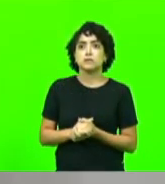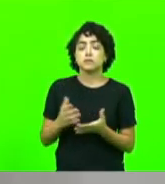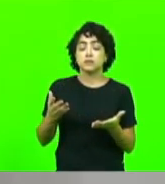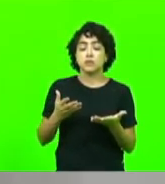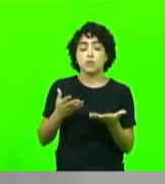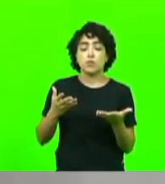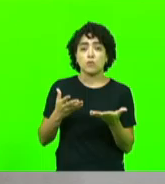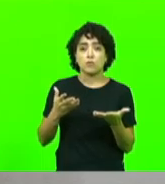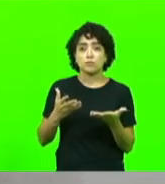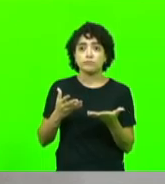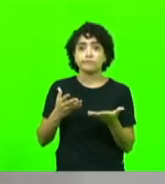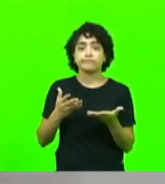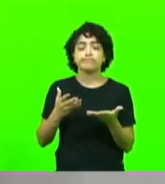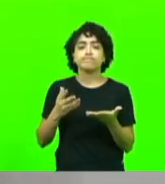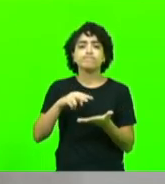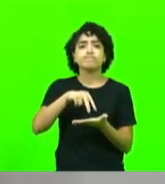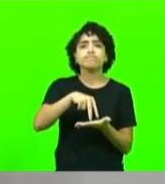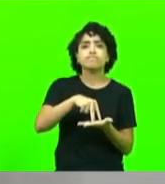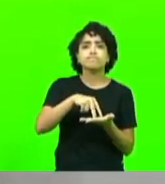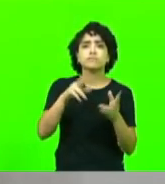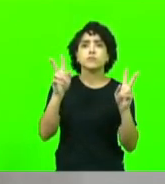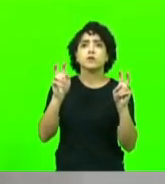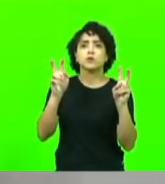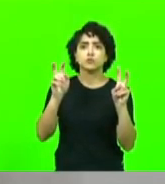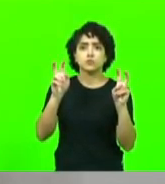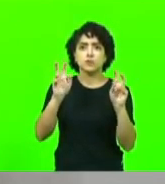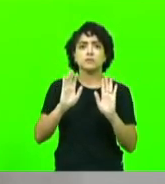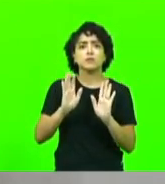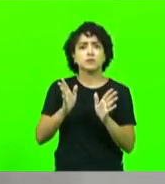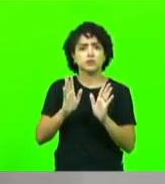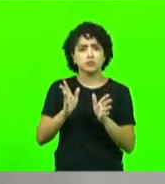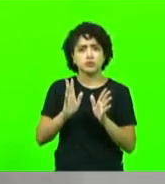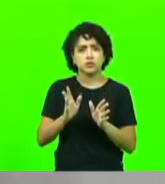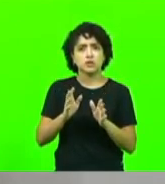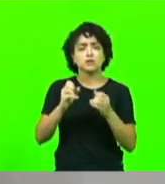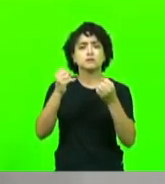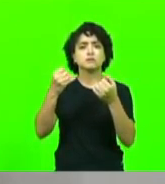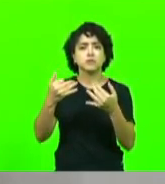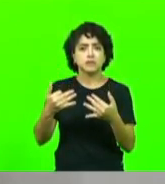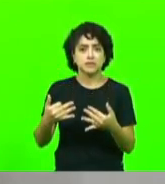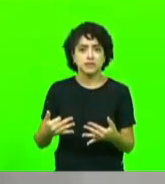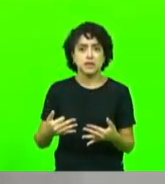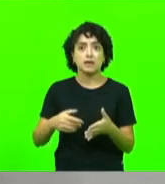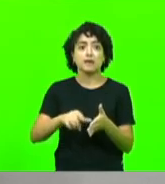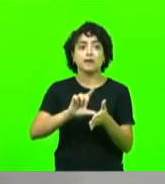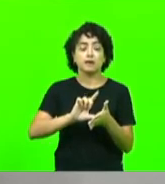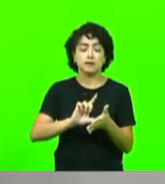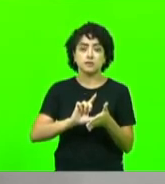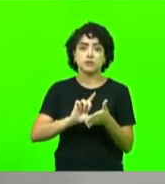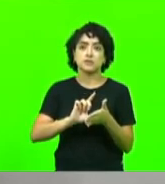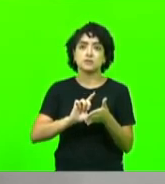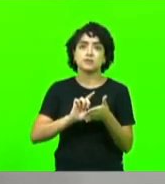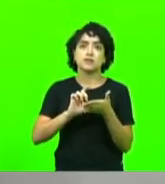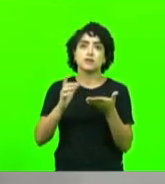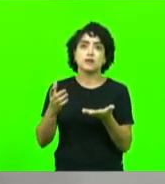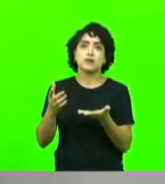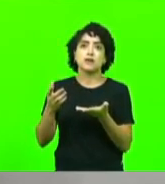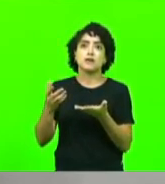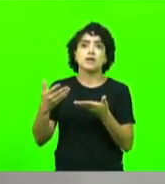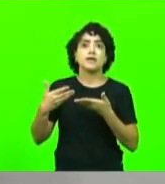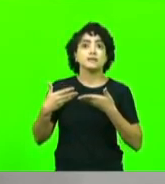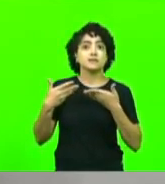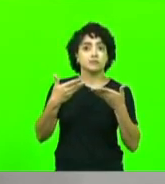aqui é um assunto que eu já tenho falado em outras oportunidades, e nós recebemos um convite